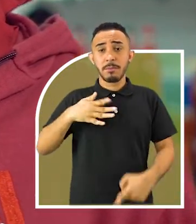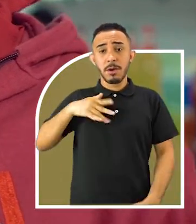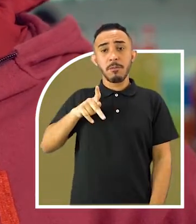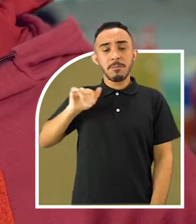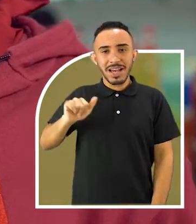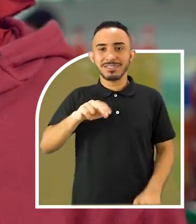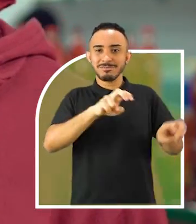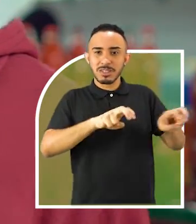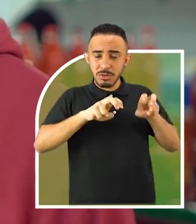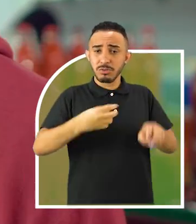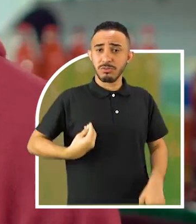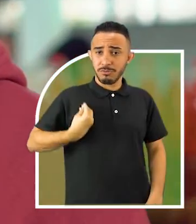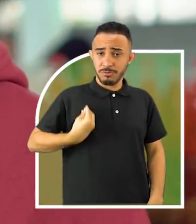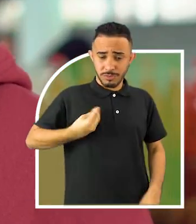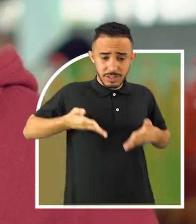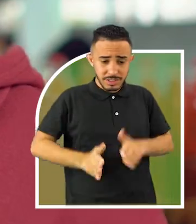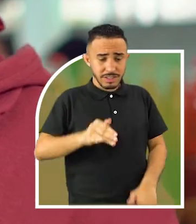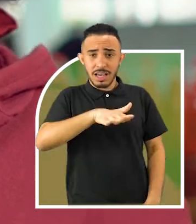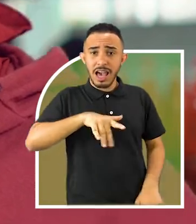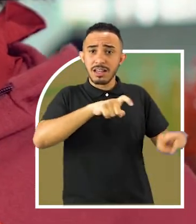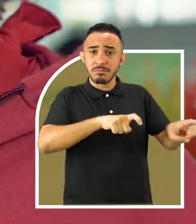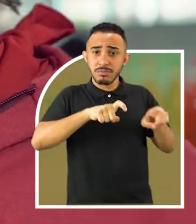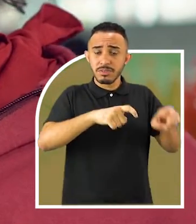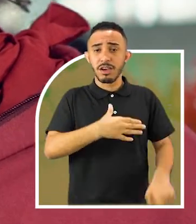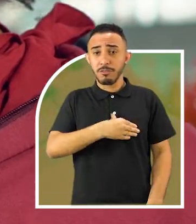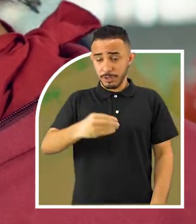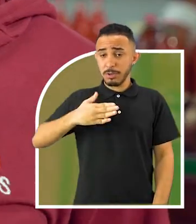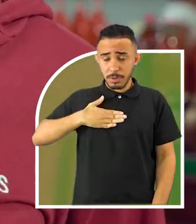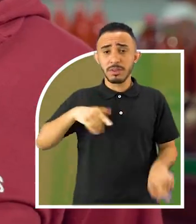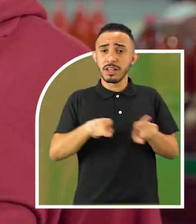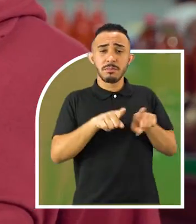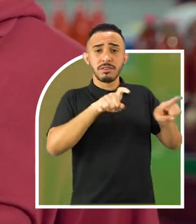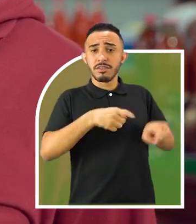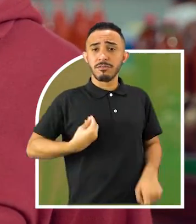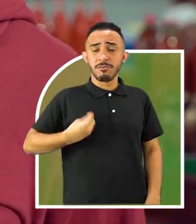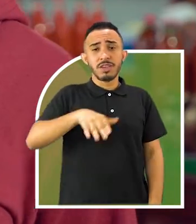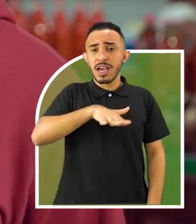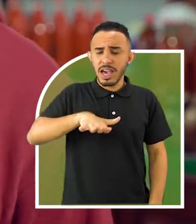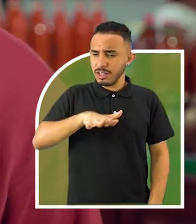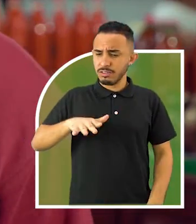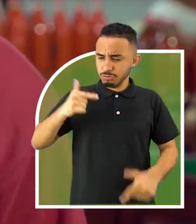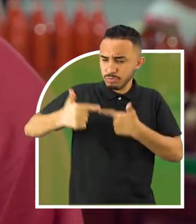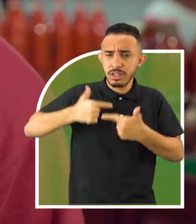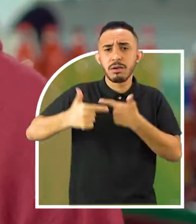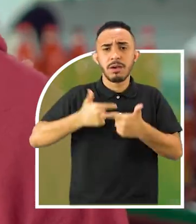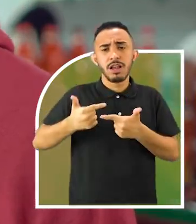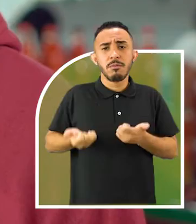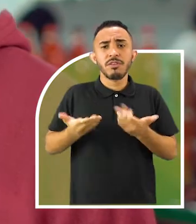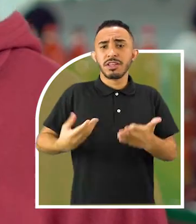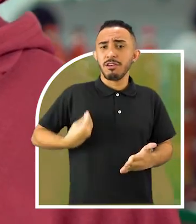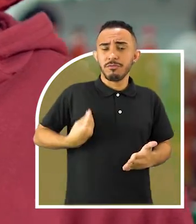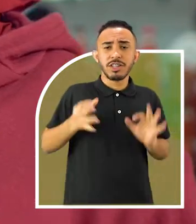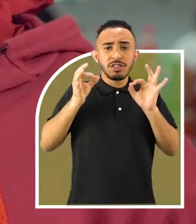na zona rural, moro na zona rural, os meus filhos são criados na zona rural e a gente faz de tudo para que eles tenham uma vida digna e uma